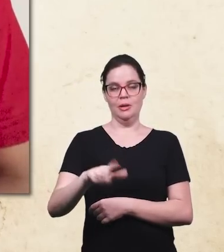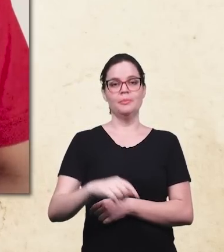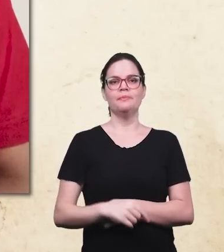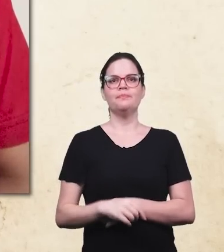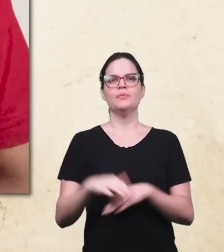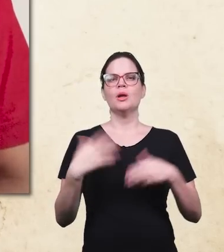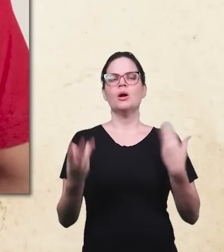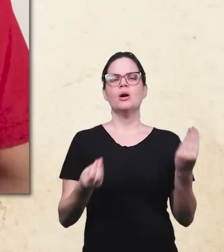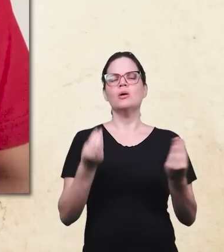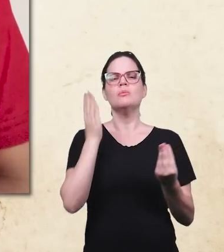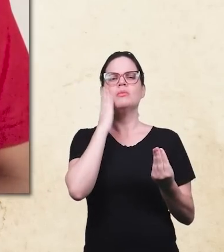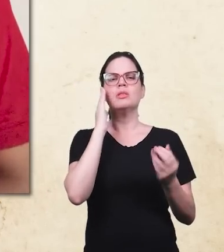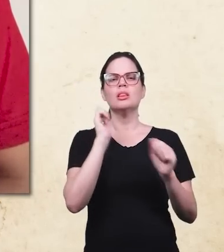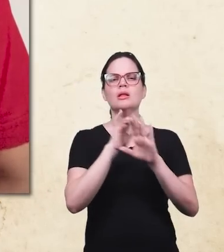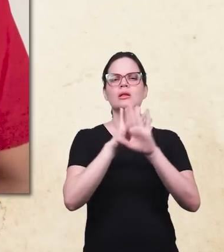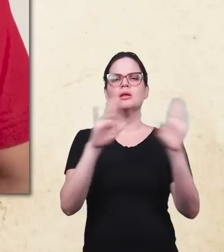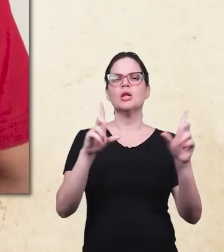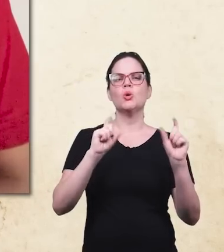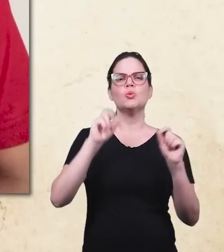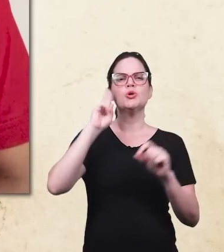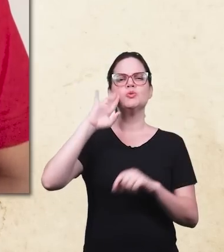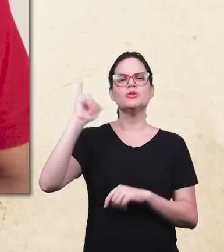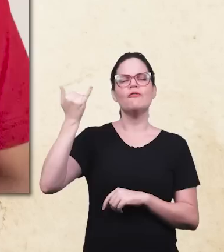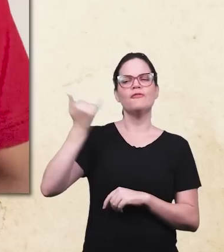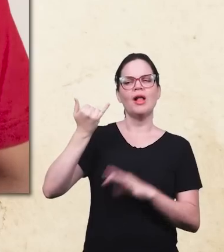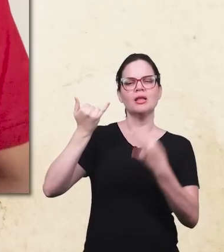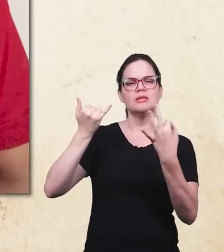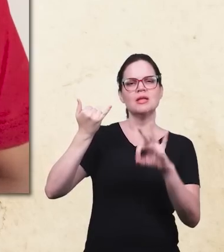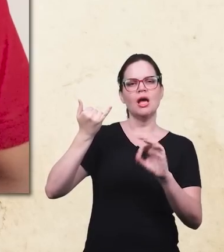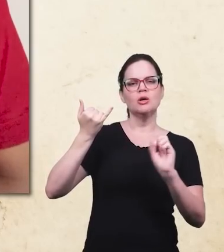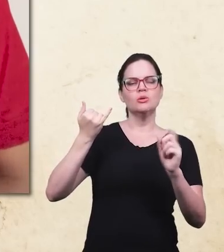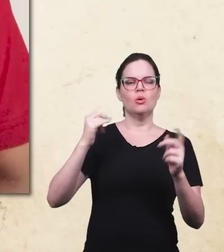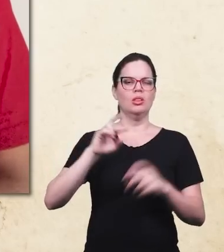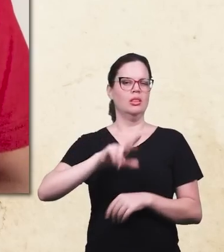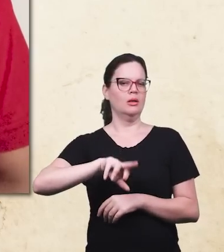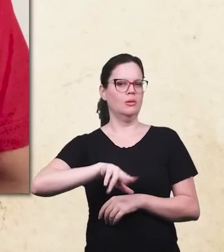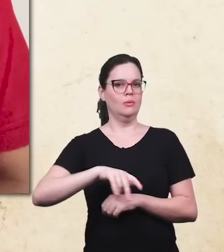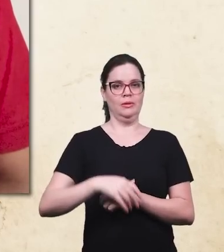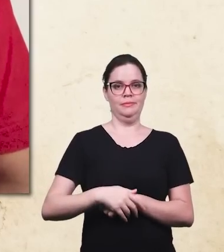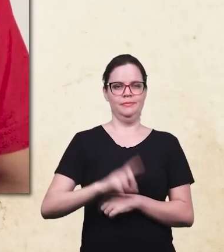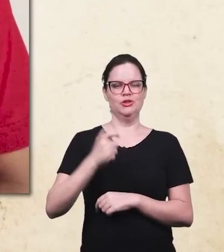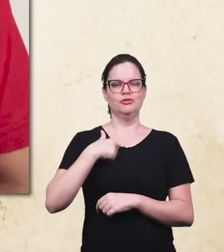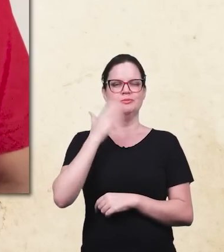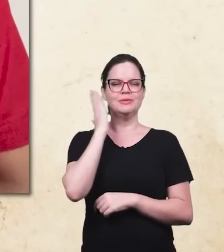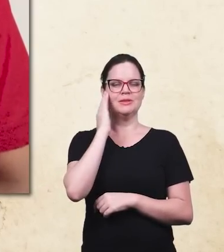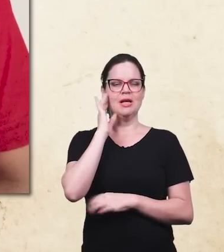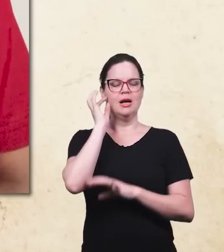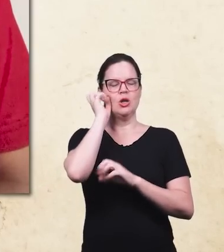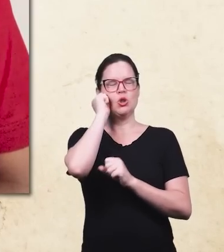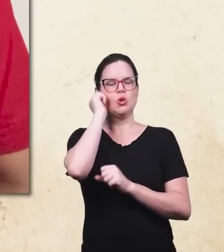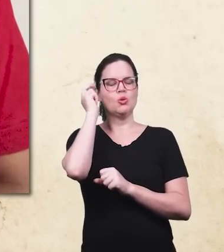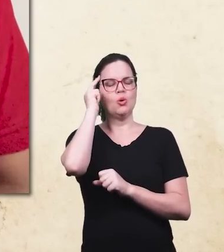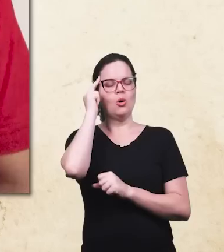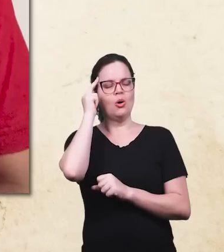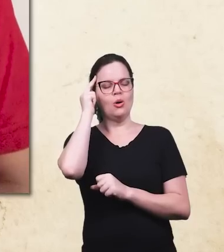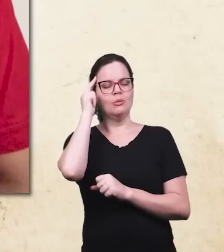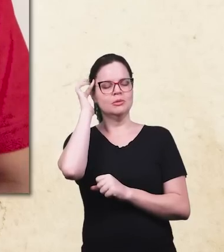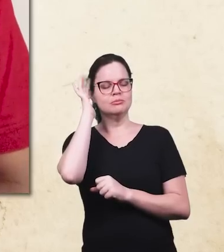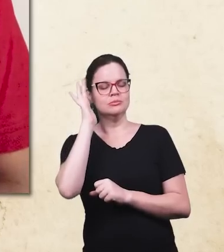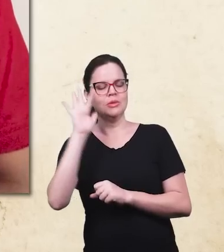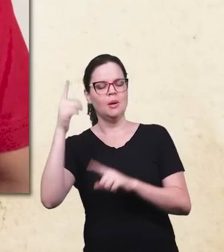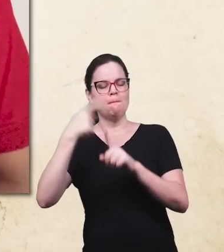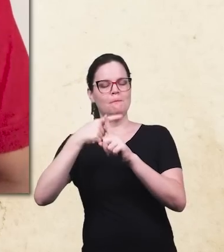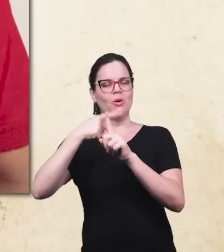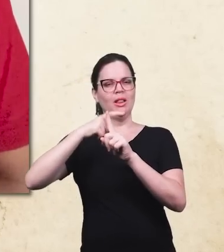nesse assunto de como discernir aquilo que vem do Senhor ou não, nós sabemos que os nossos sonhos,